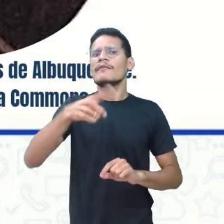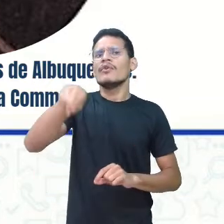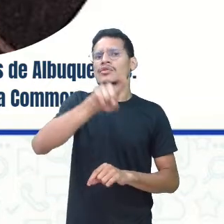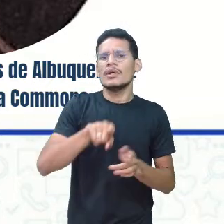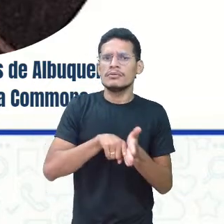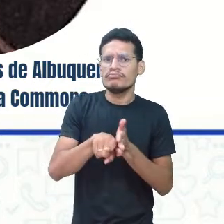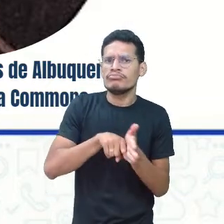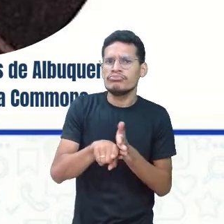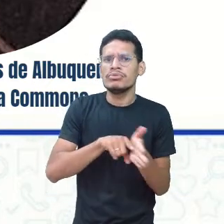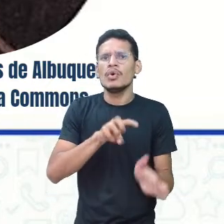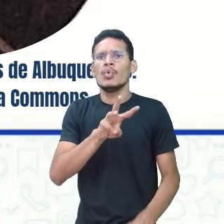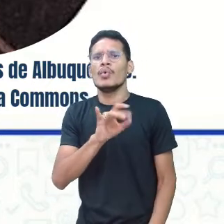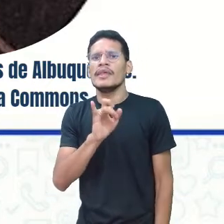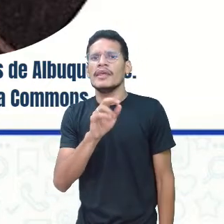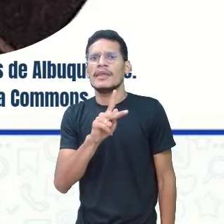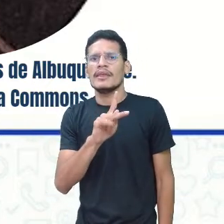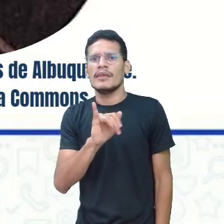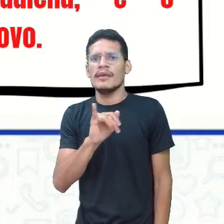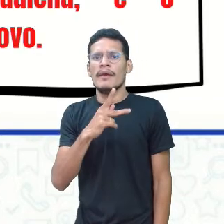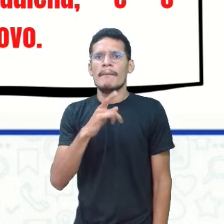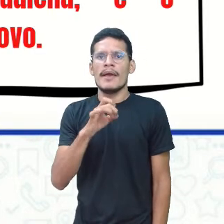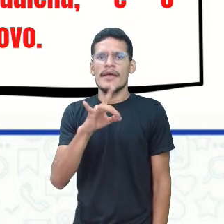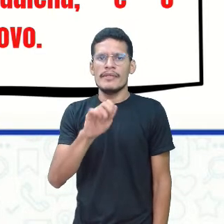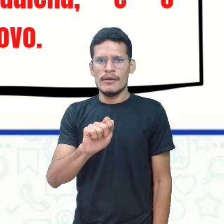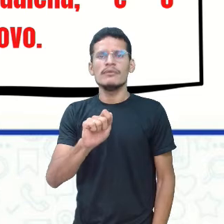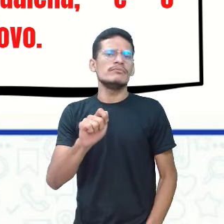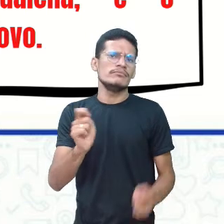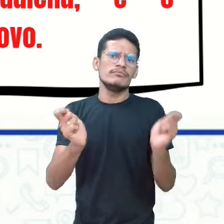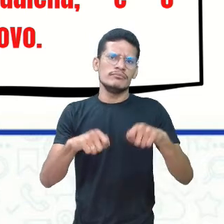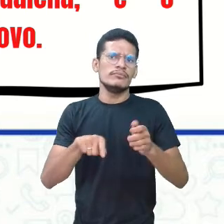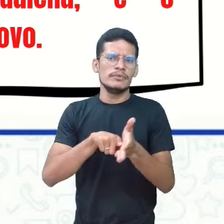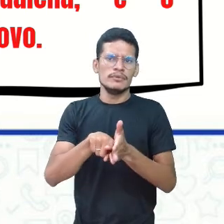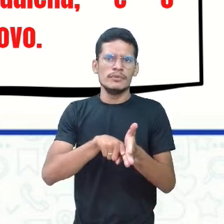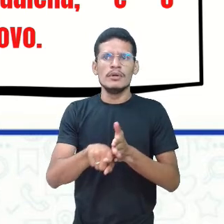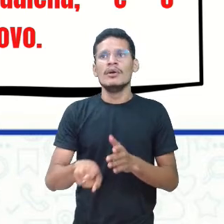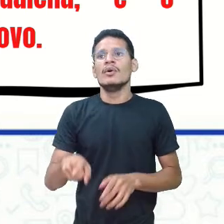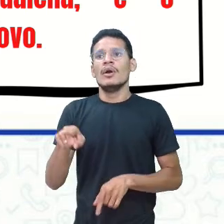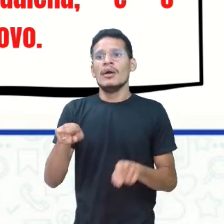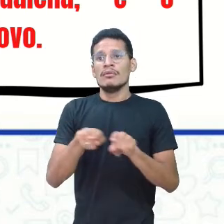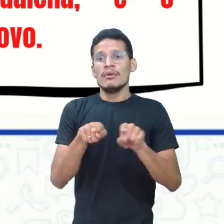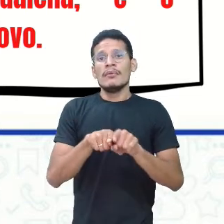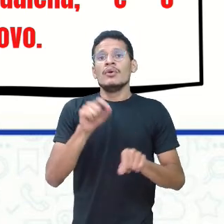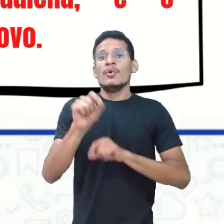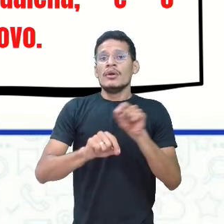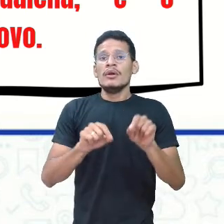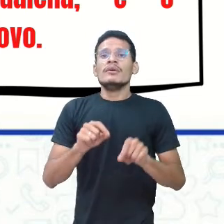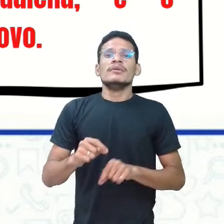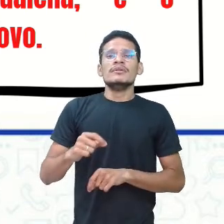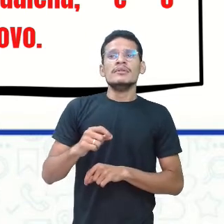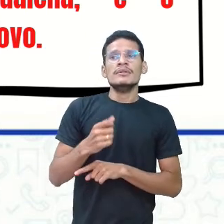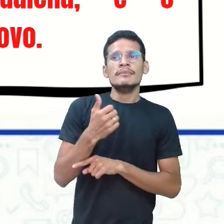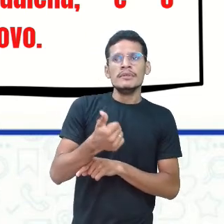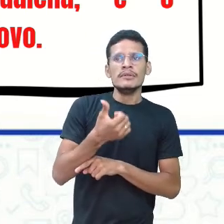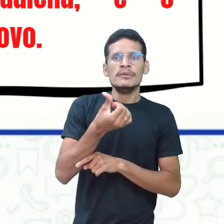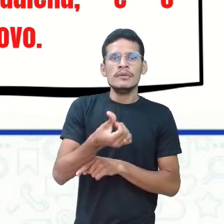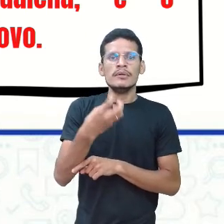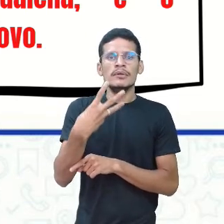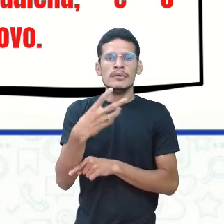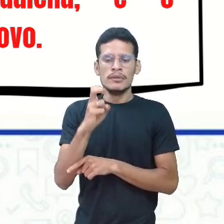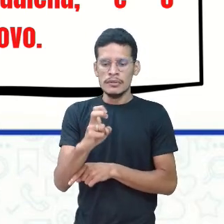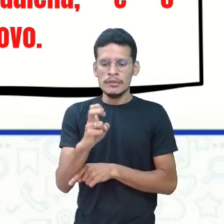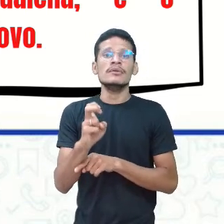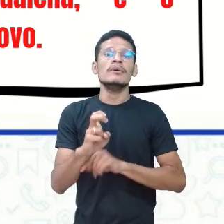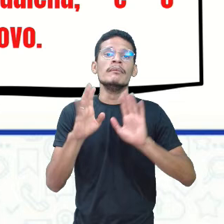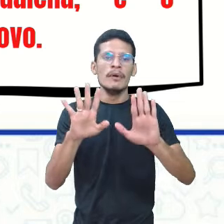na Wikipédia, né, então ela vai estar lá. E em 1635 o forte ele